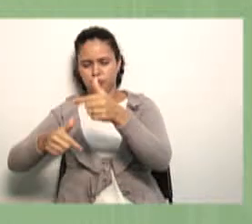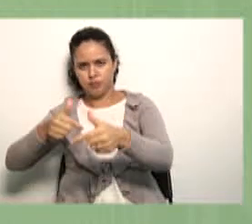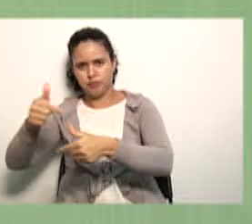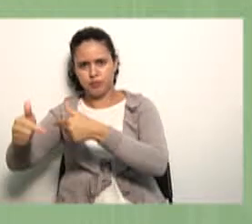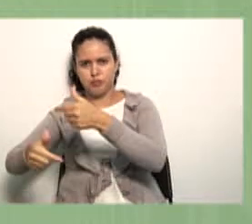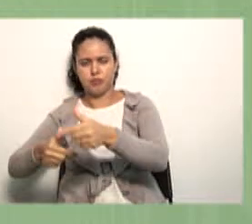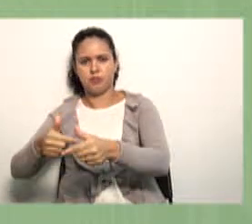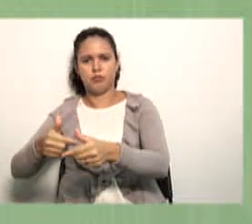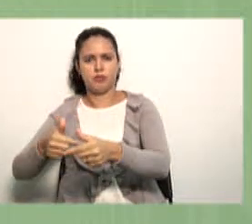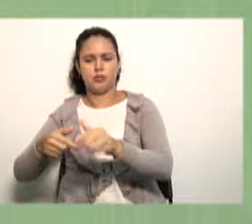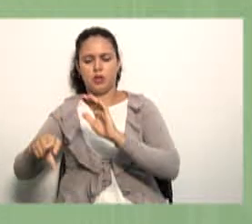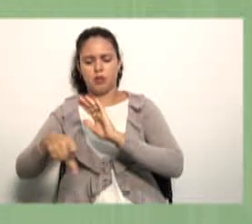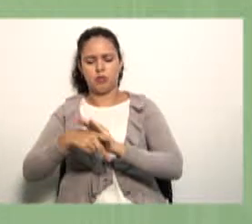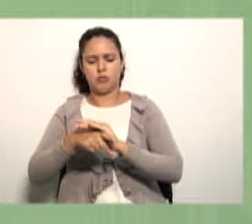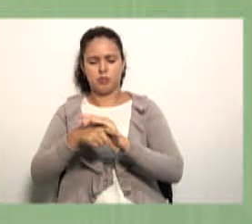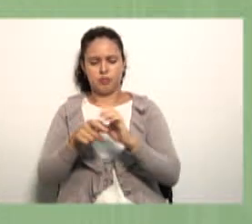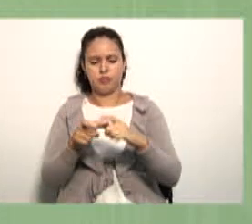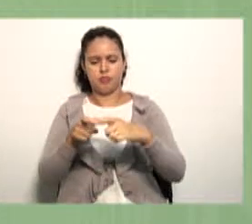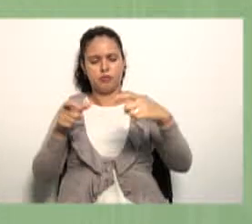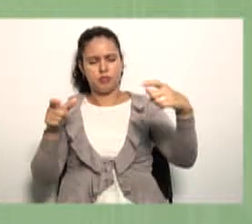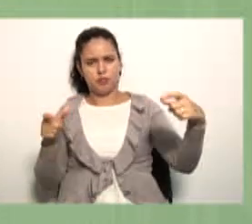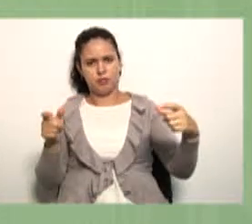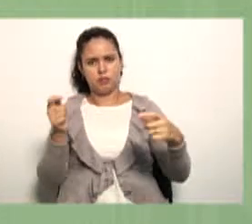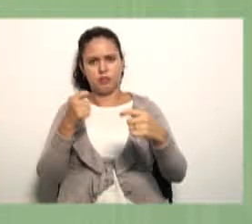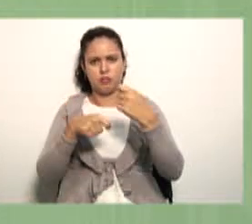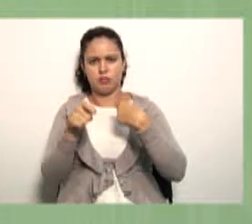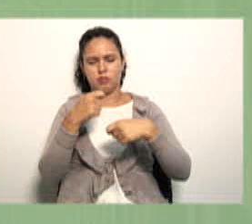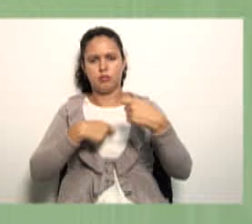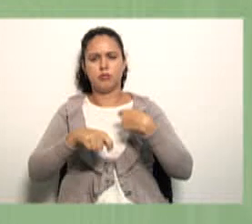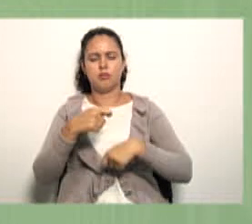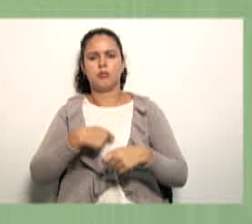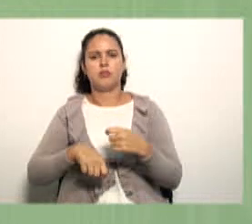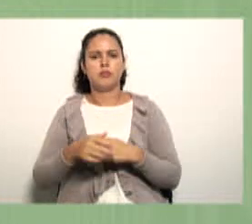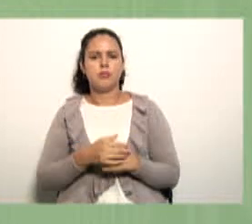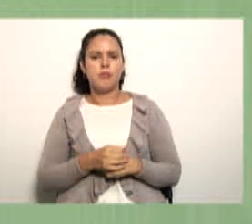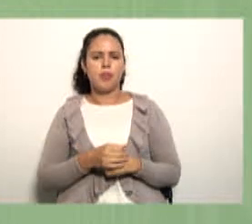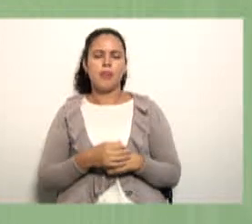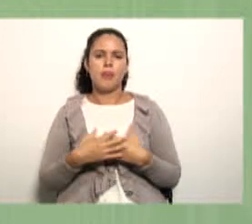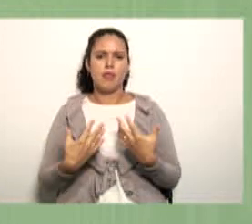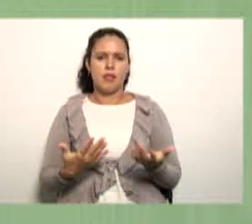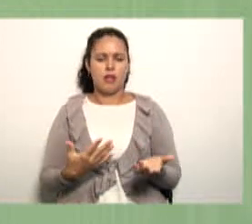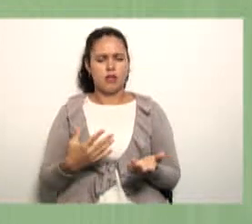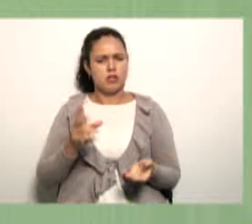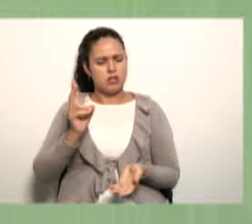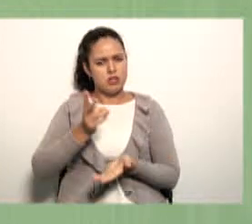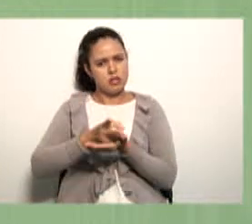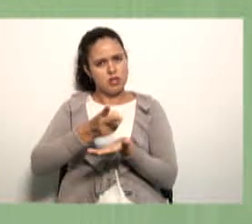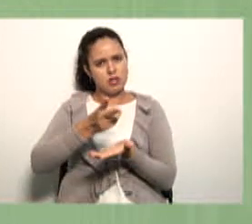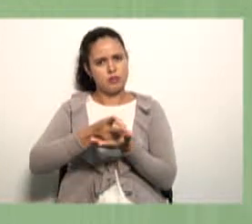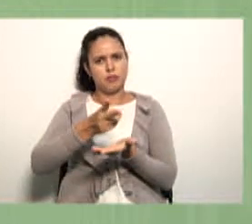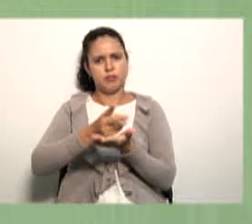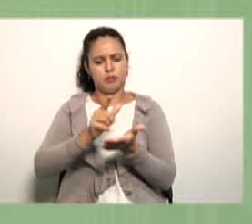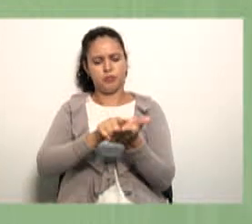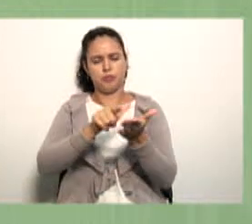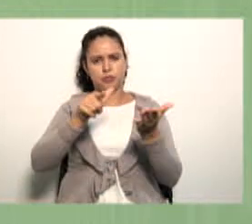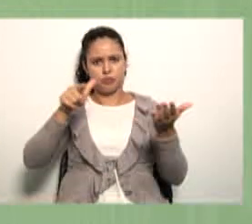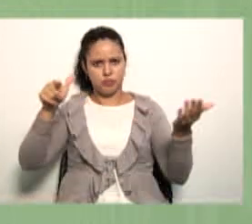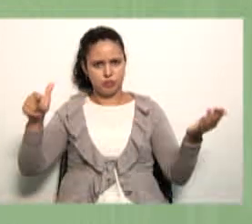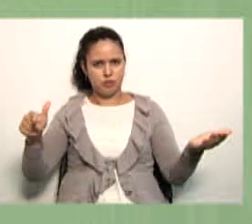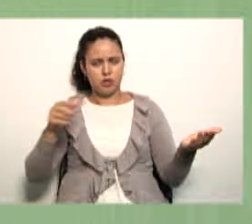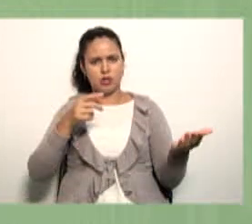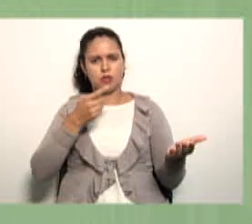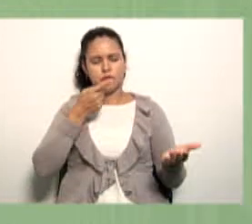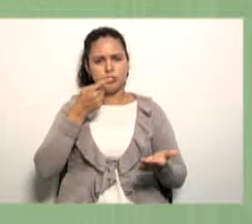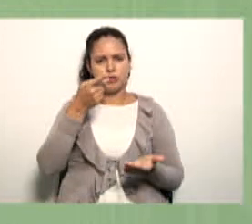da macroeconomia. A gente pode perceber que esses são dados que muito se trata quando a gente vai discutir economia nos jornais, né? Se você assistir algum